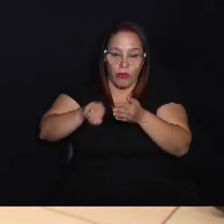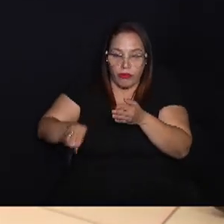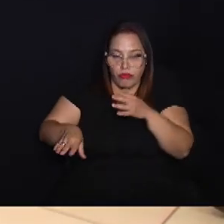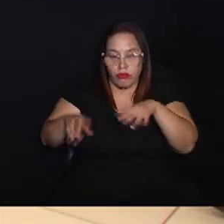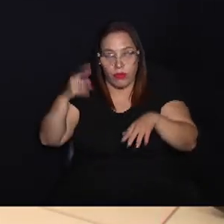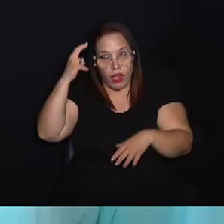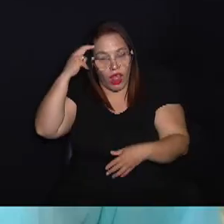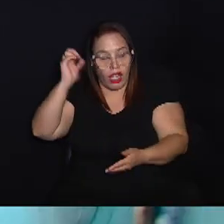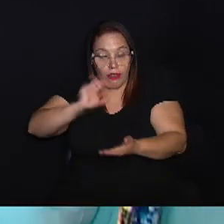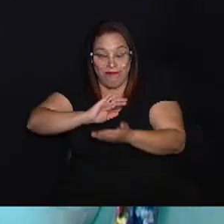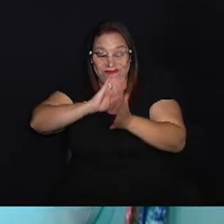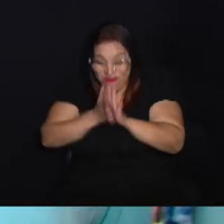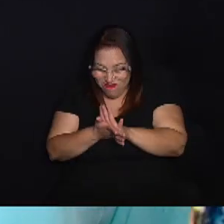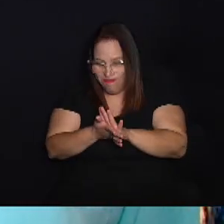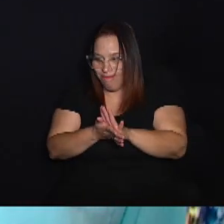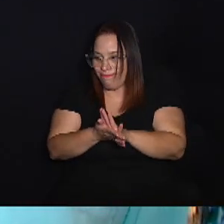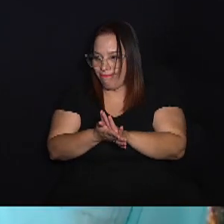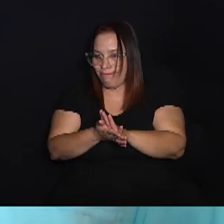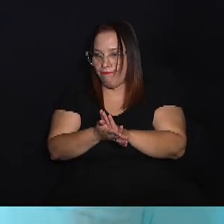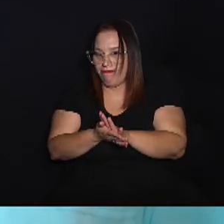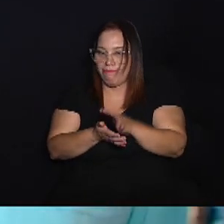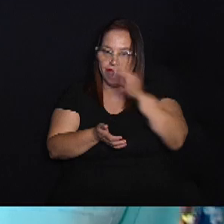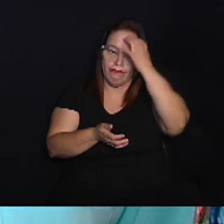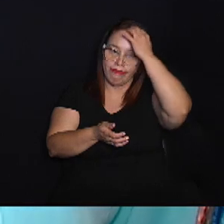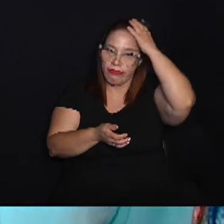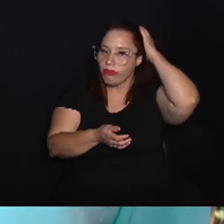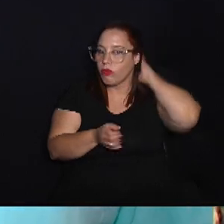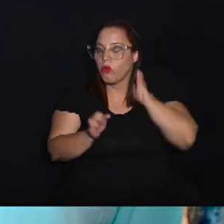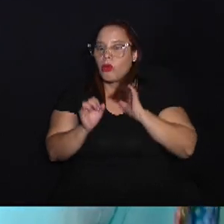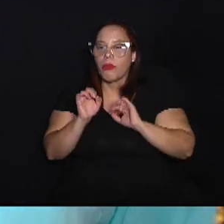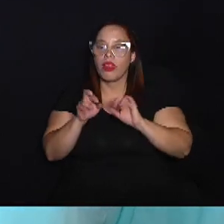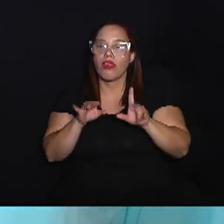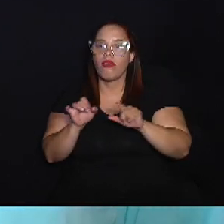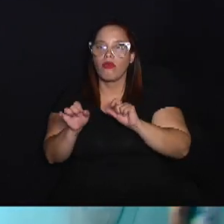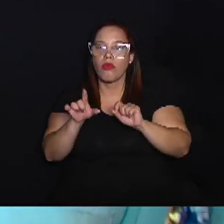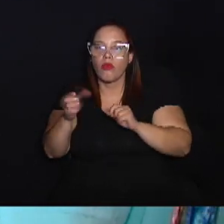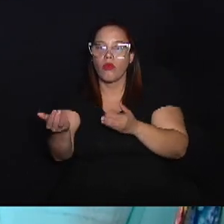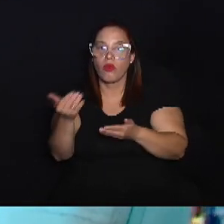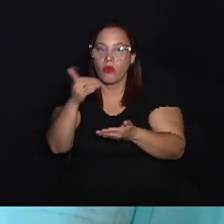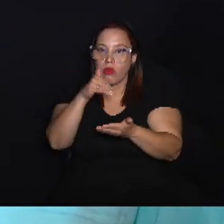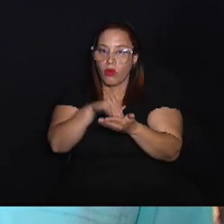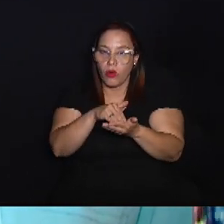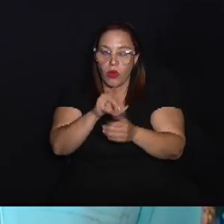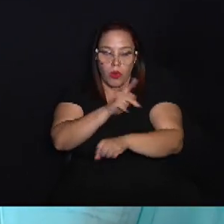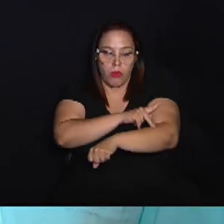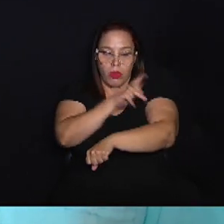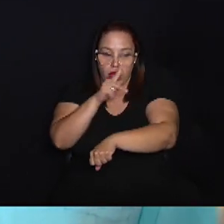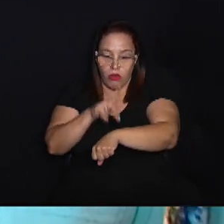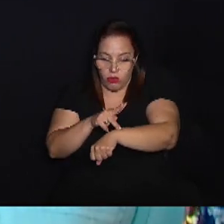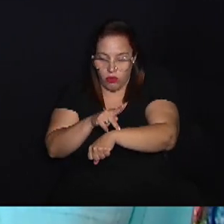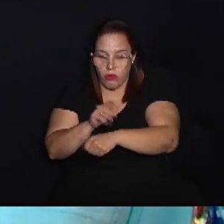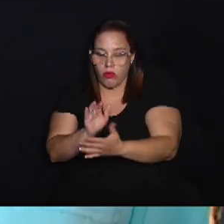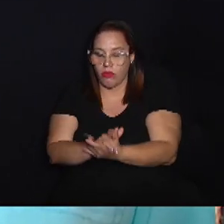ideias racistas. Com a questão do material que veio, né, pedagógico,